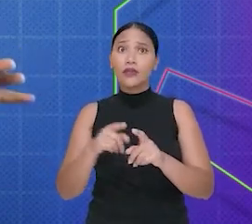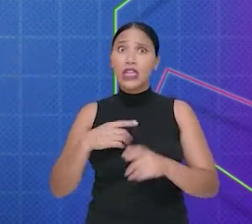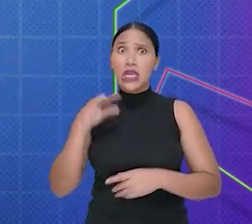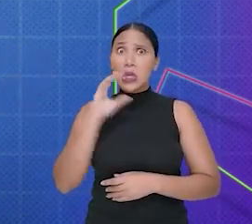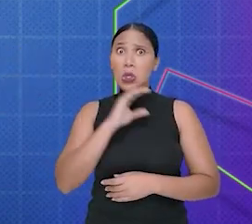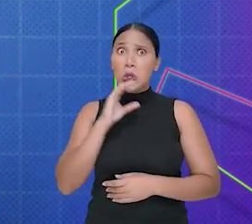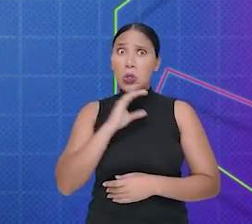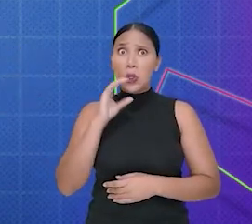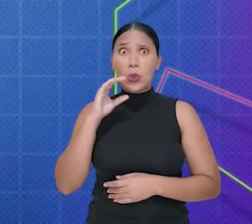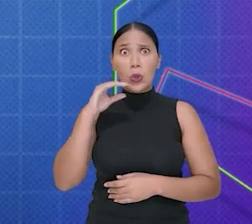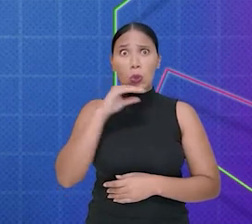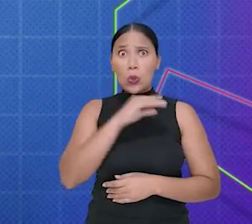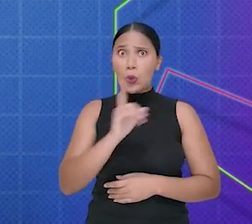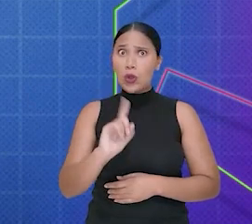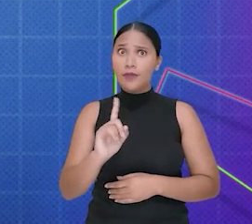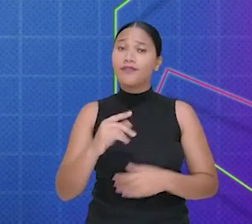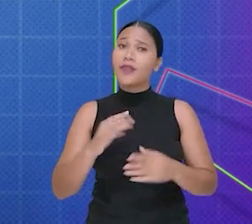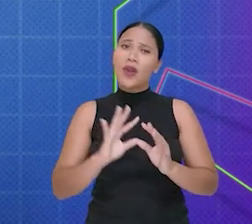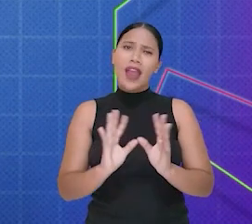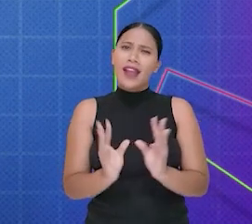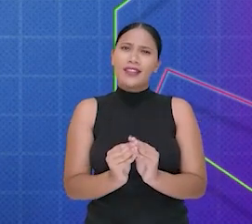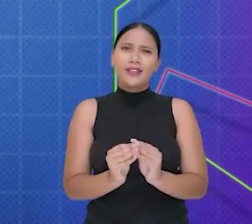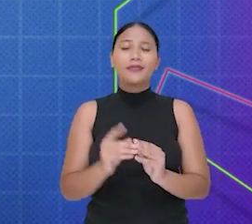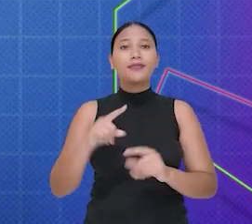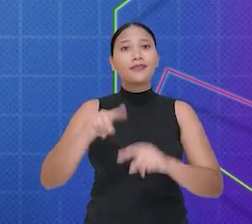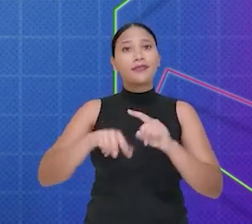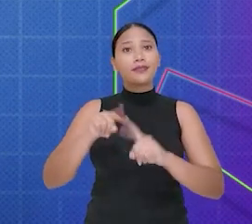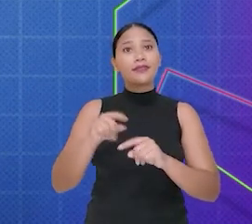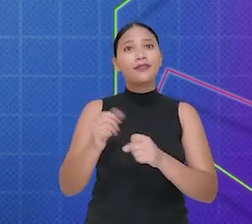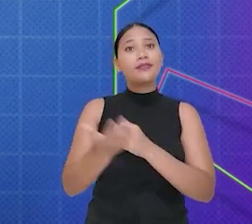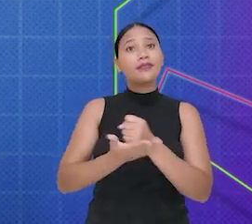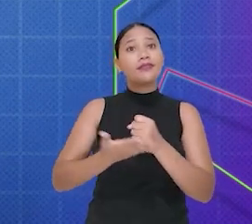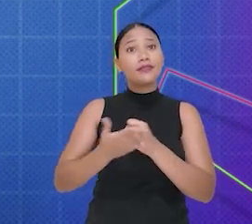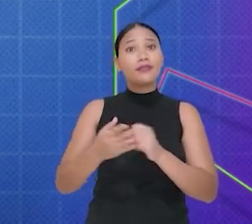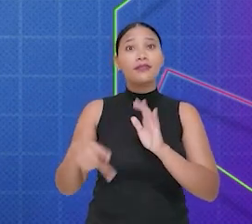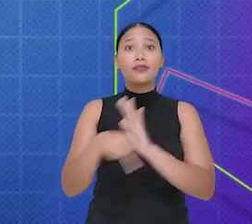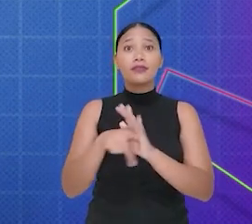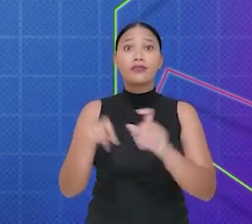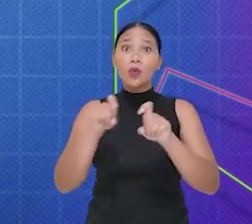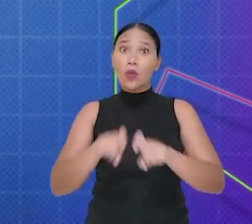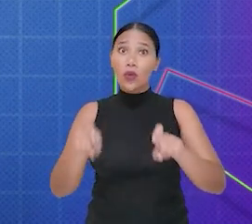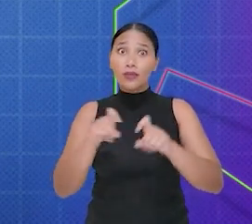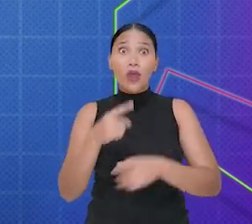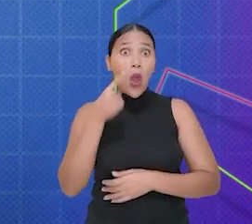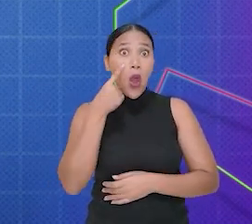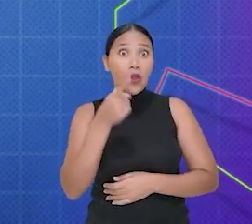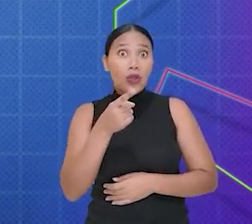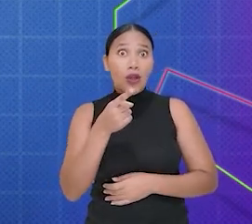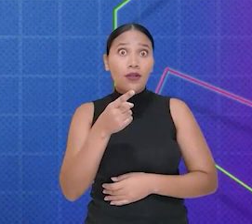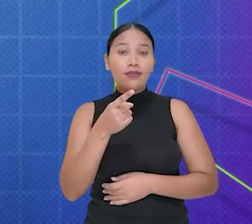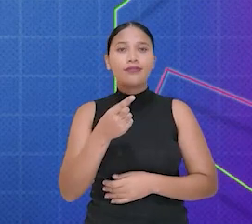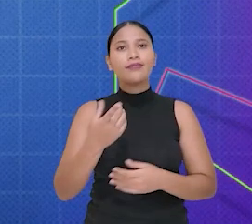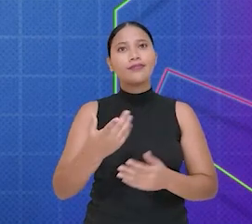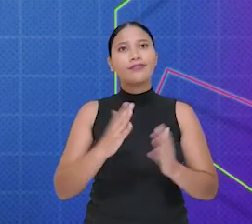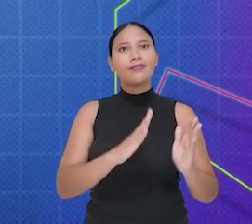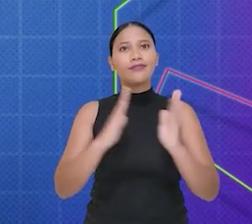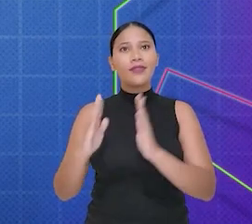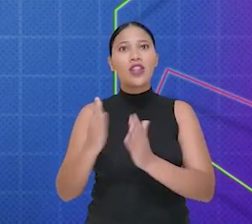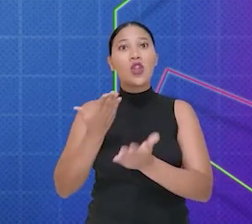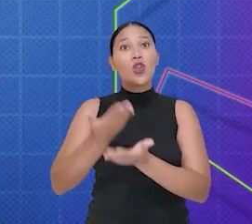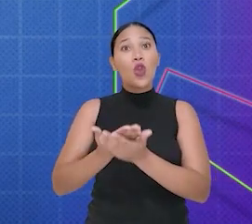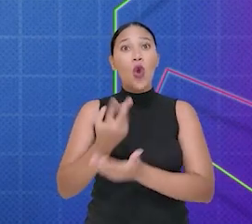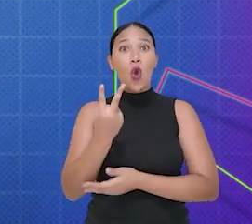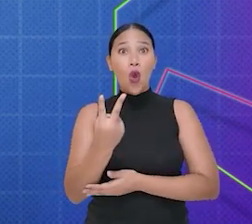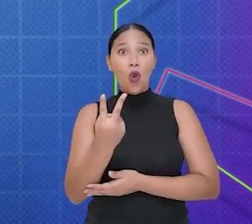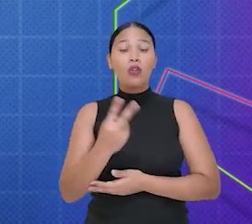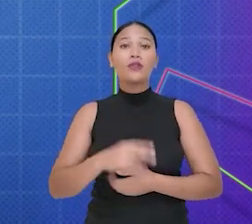adequada e sem superaquecimento. E é isso, pessoal. Esses são os componentes básicos de um computador. E olha só, chegamos na